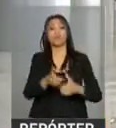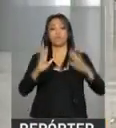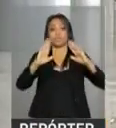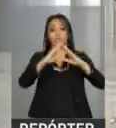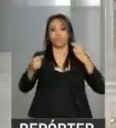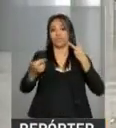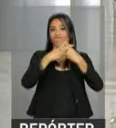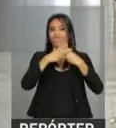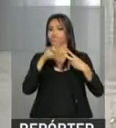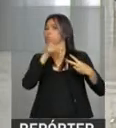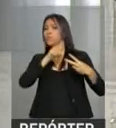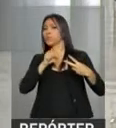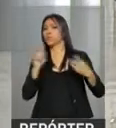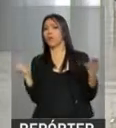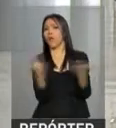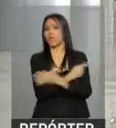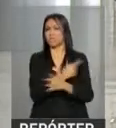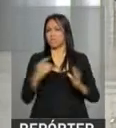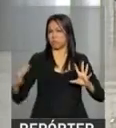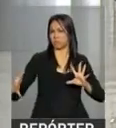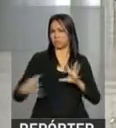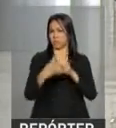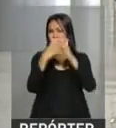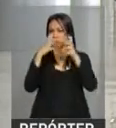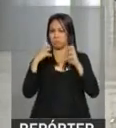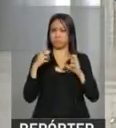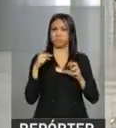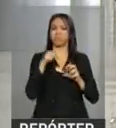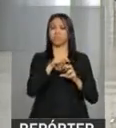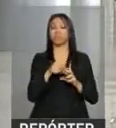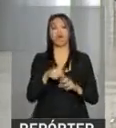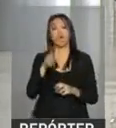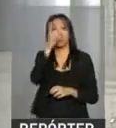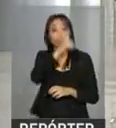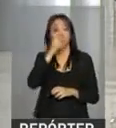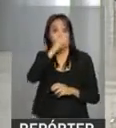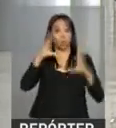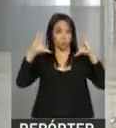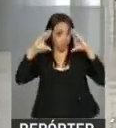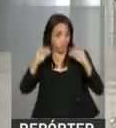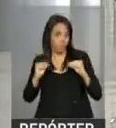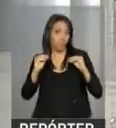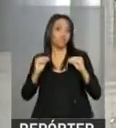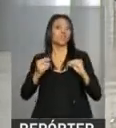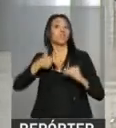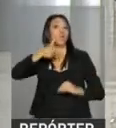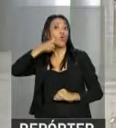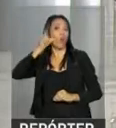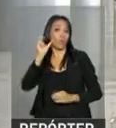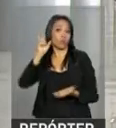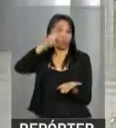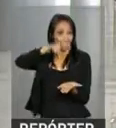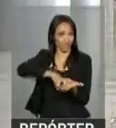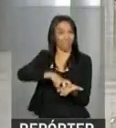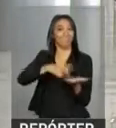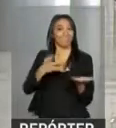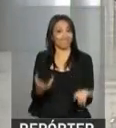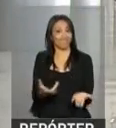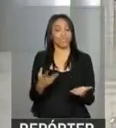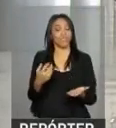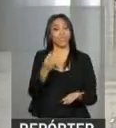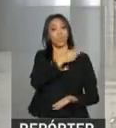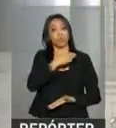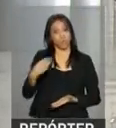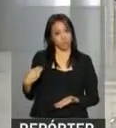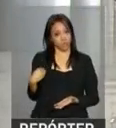Jobim, onde ocorreu essa rebelião no município de Manaus entre a noite de domingo e a manhã de ontem. O ministro deve,